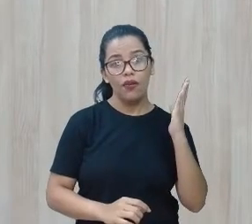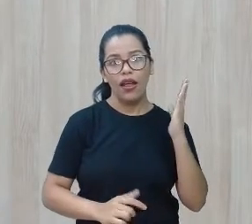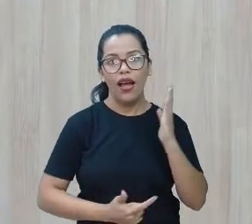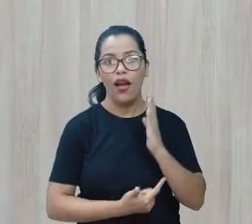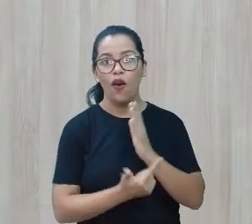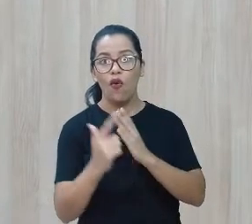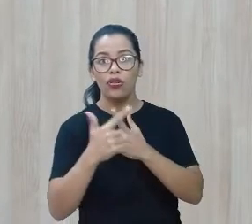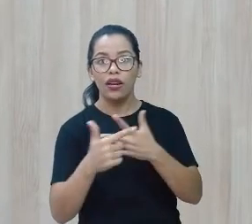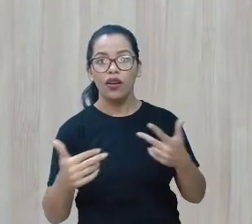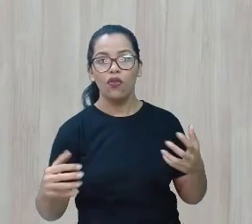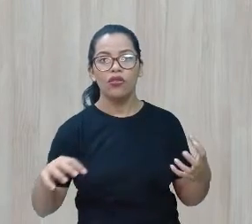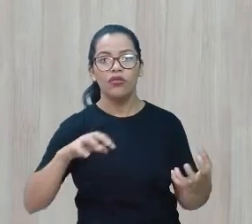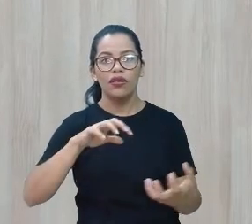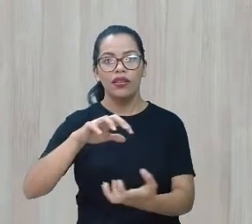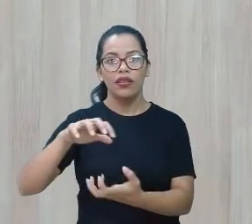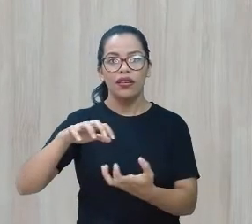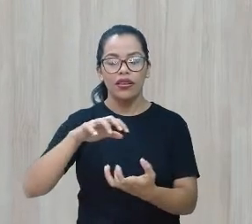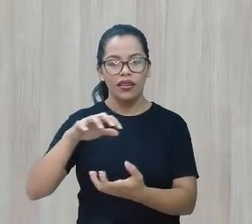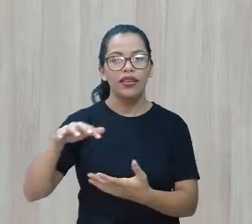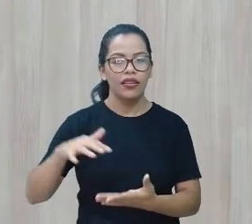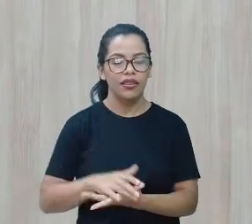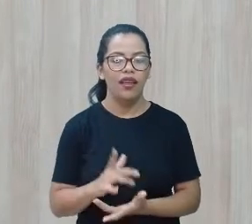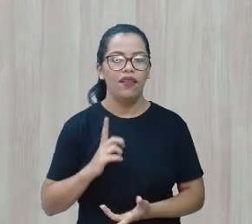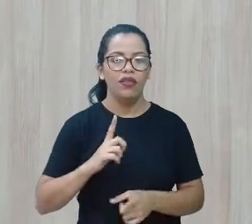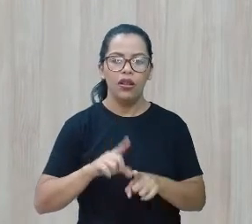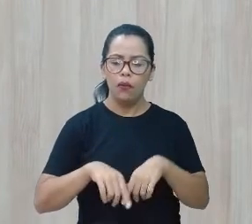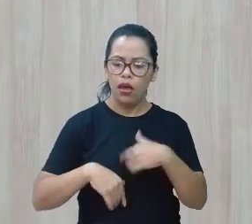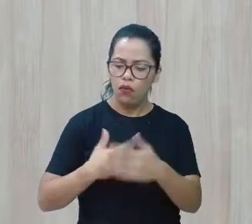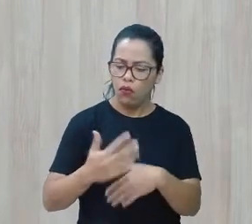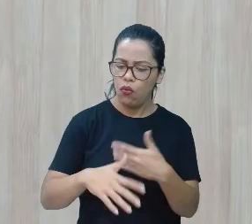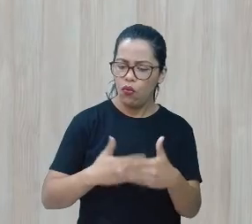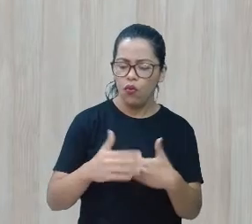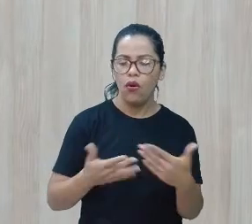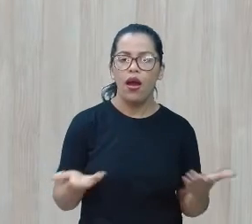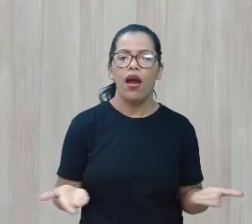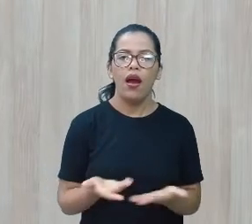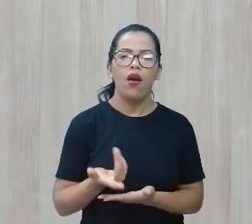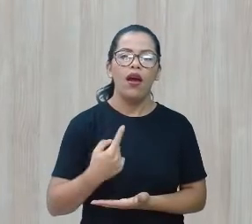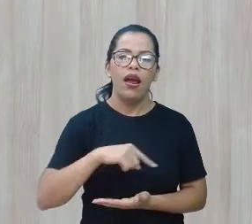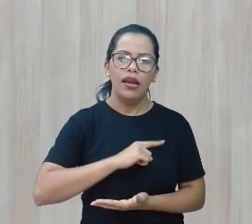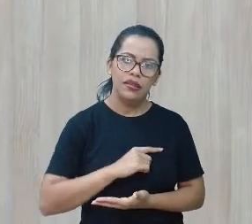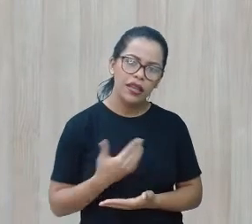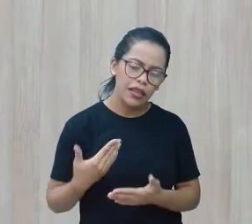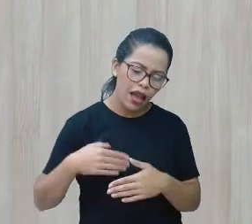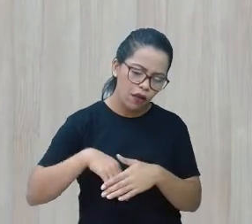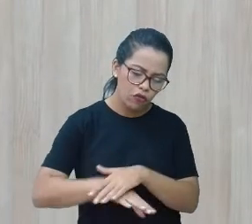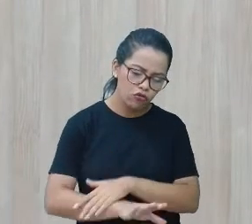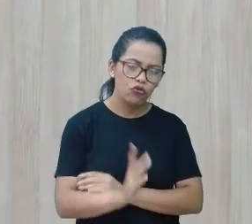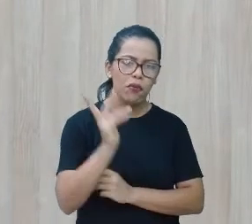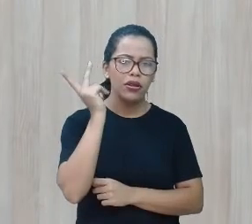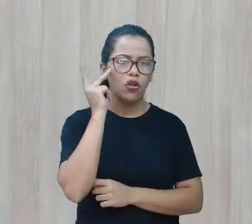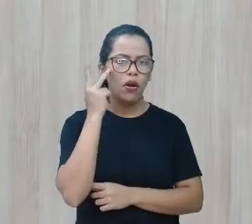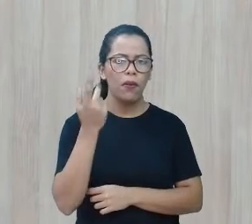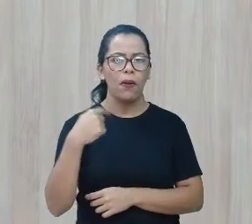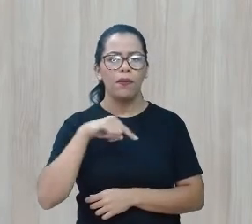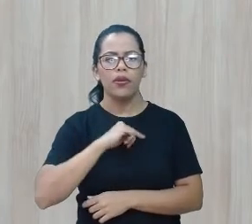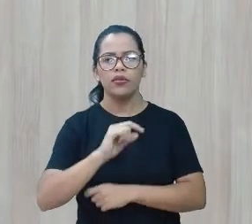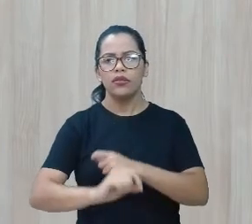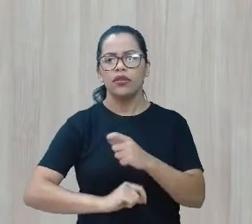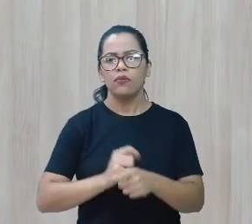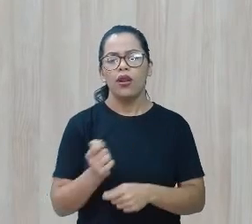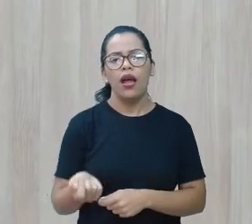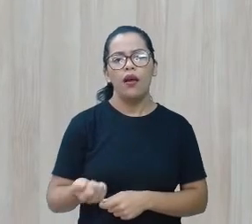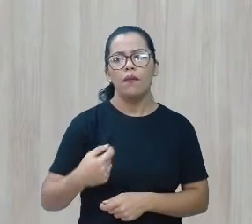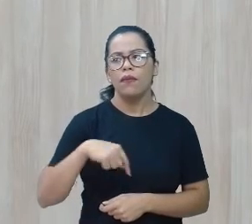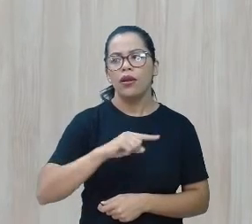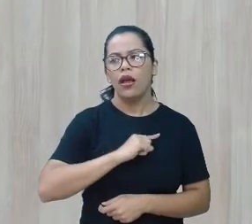Teve o telefone, né? Perdão. Aí outra revolução. E assim foi. E a gente hoje acostuma, né? É muito normal para a nossa